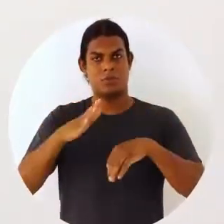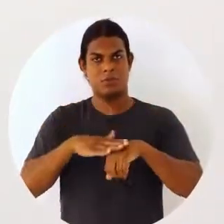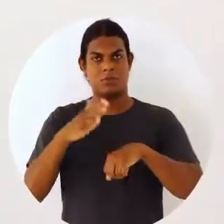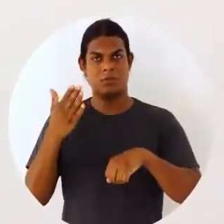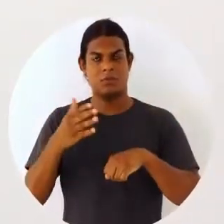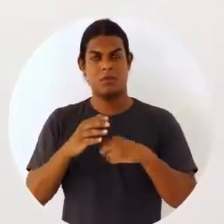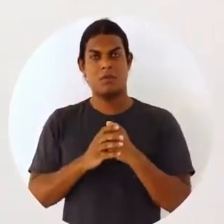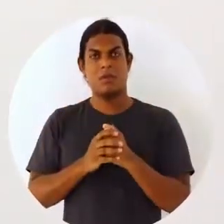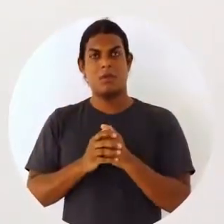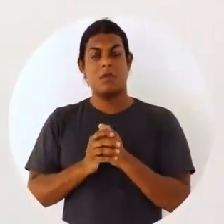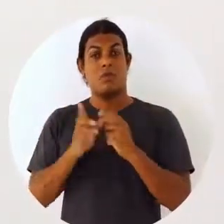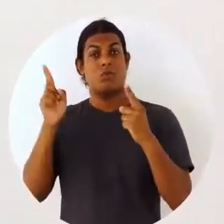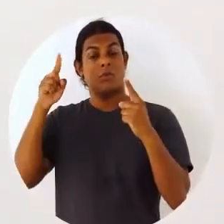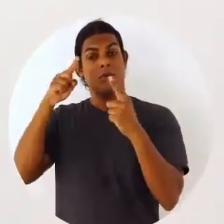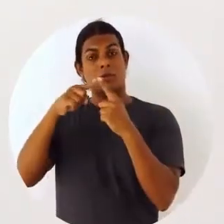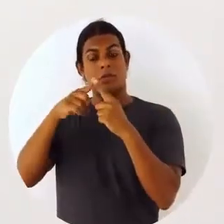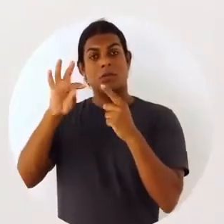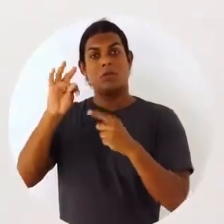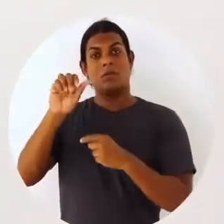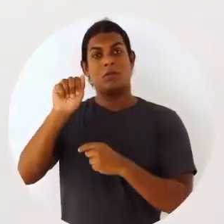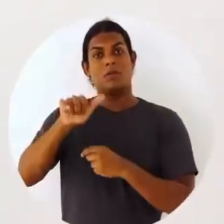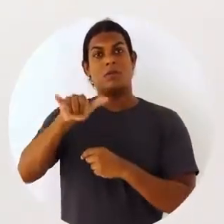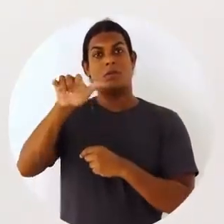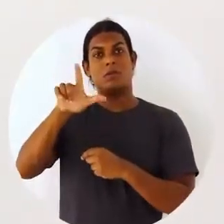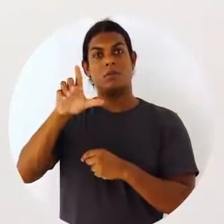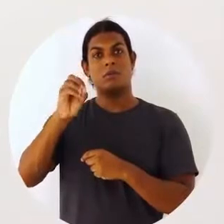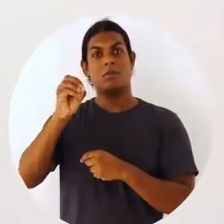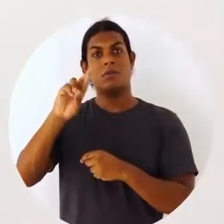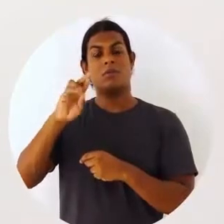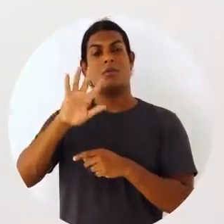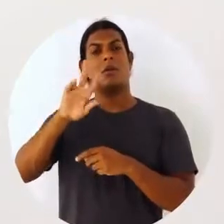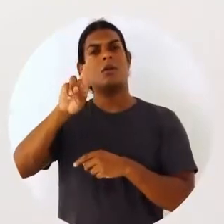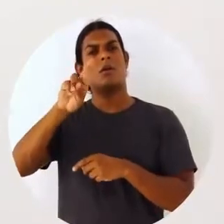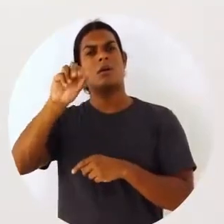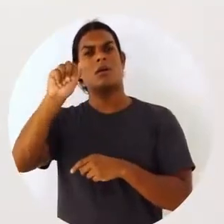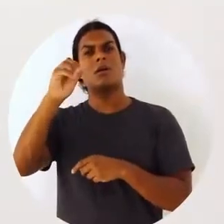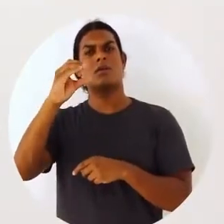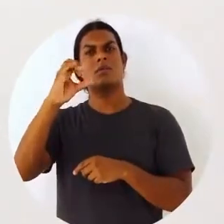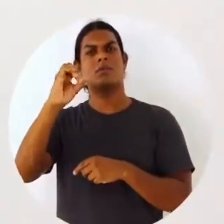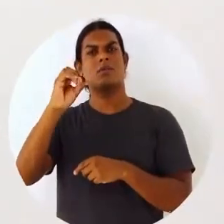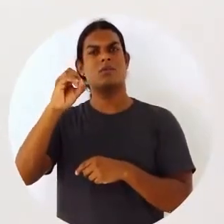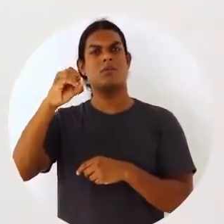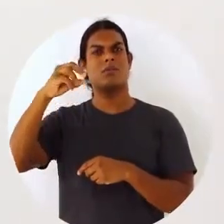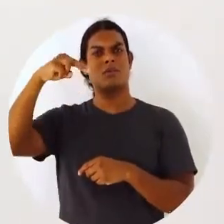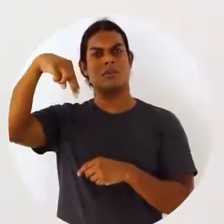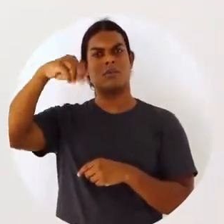grande proposta de Taylor é a racionalização do trabalho. Racionalização do